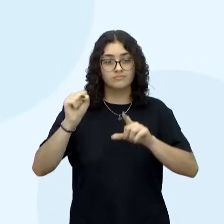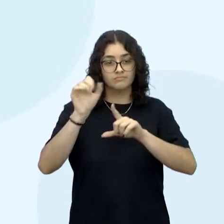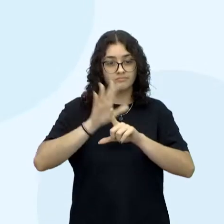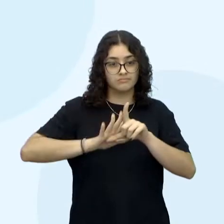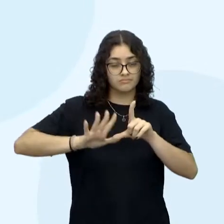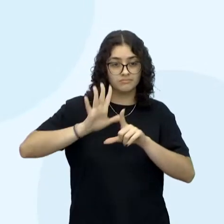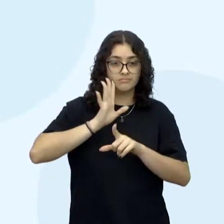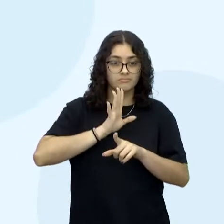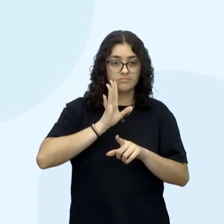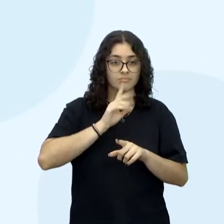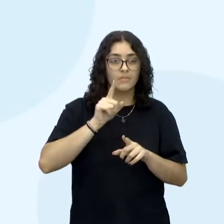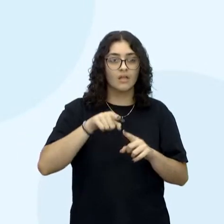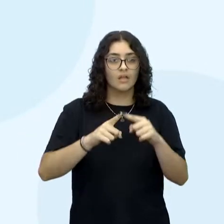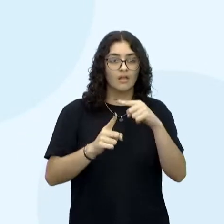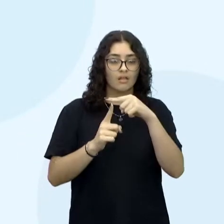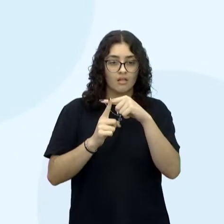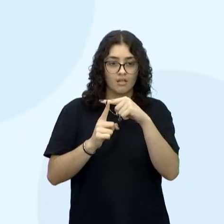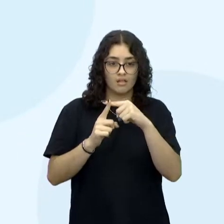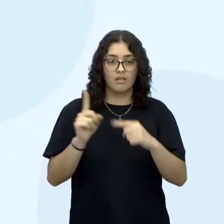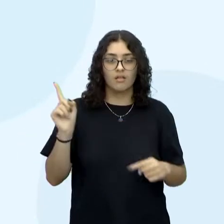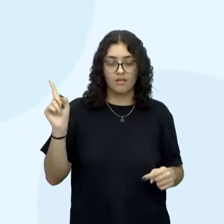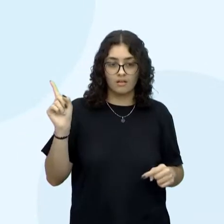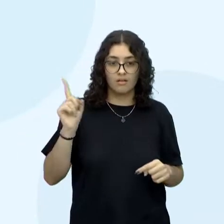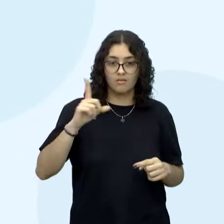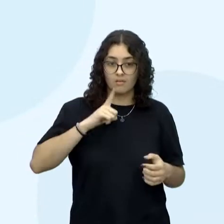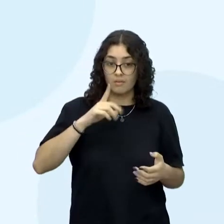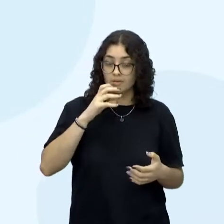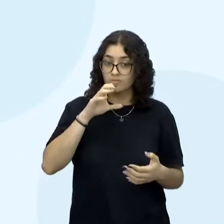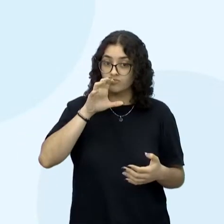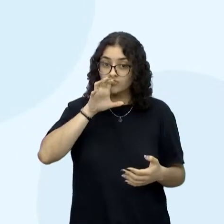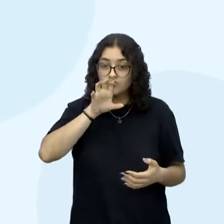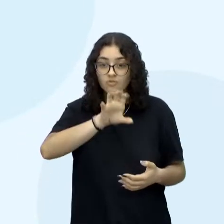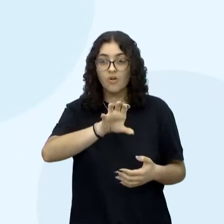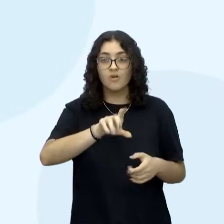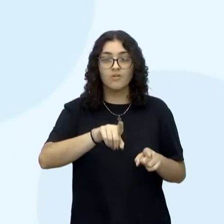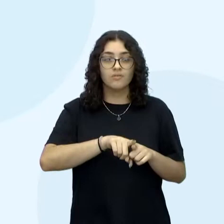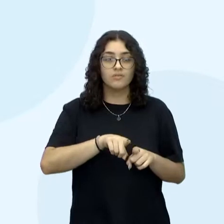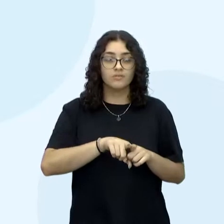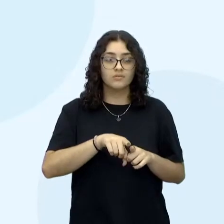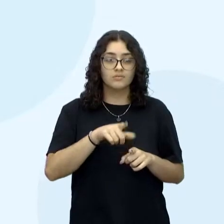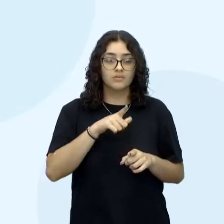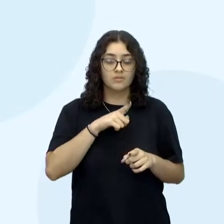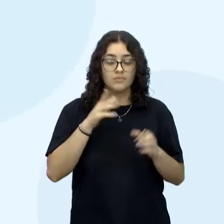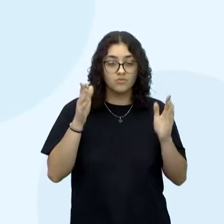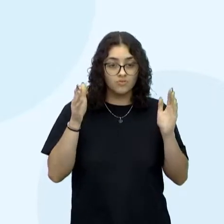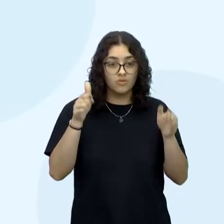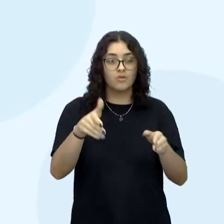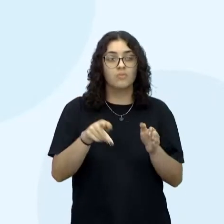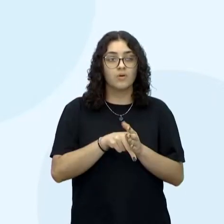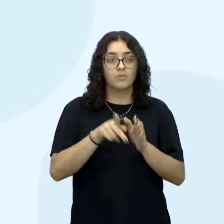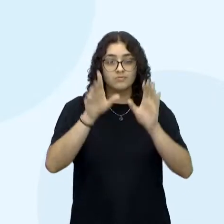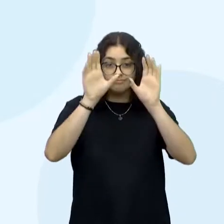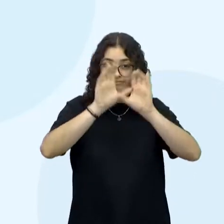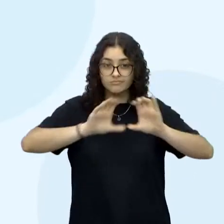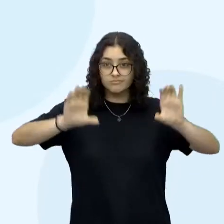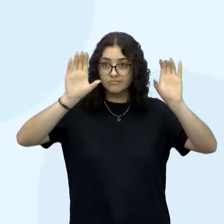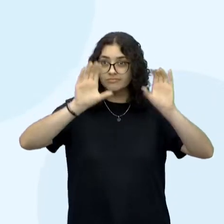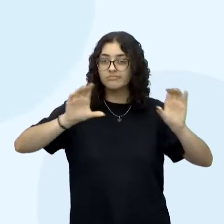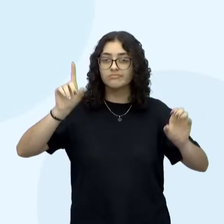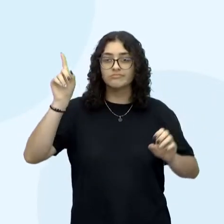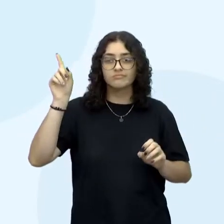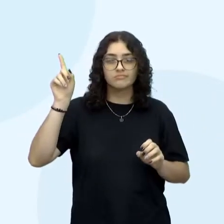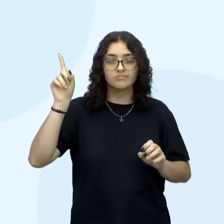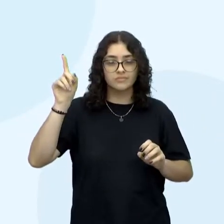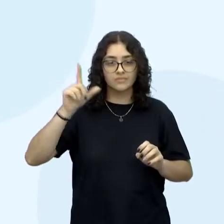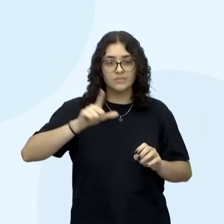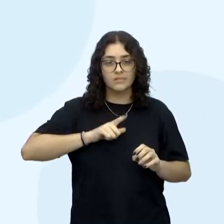que mostra uma igrejinha, né, centralizada. Ela pega aí o foco do céu, então é um céu